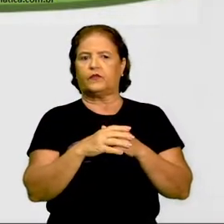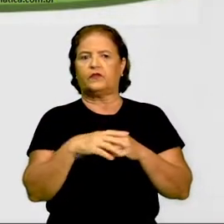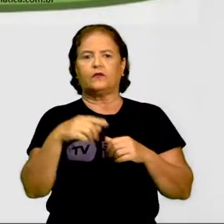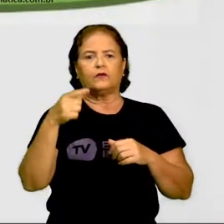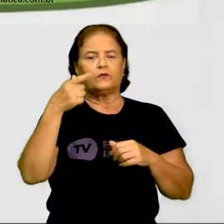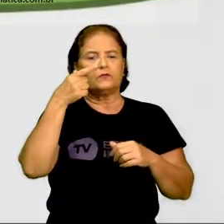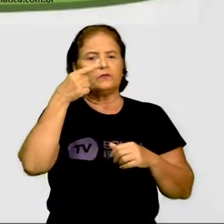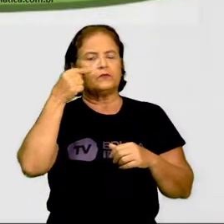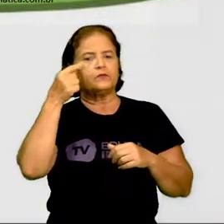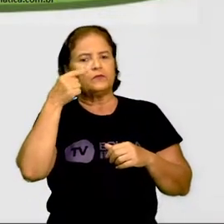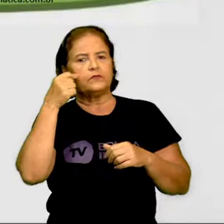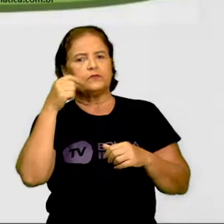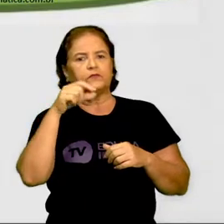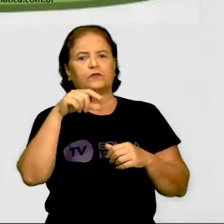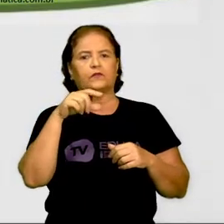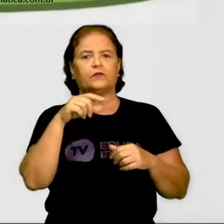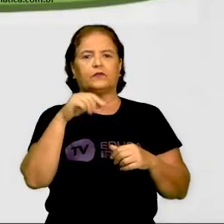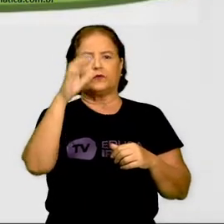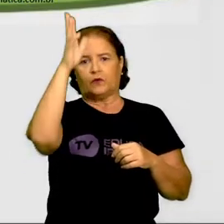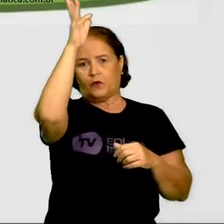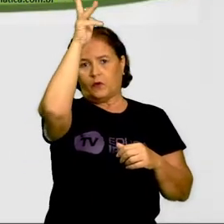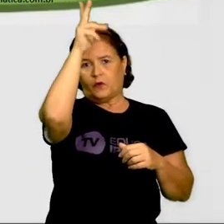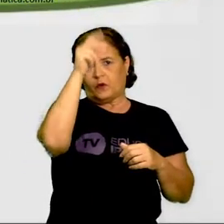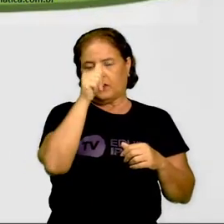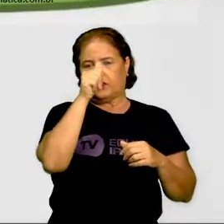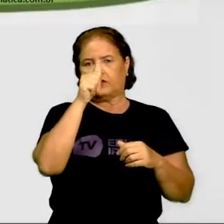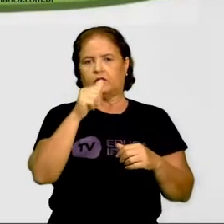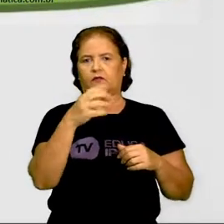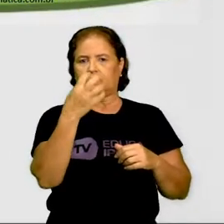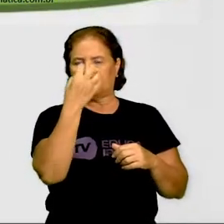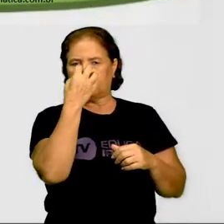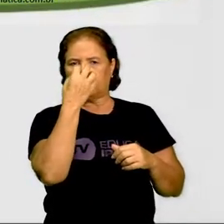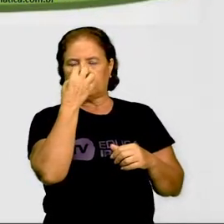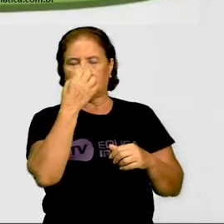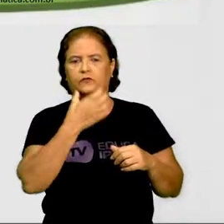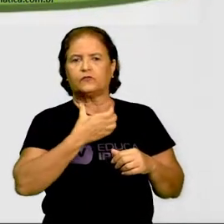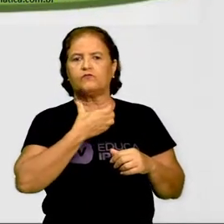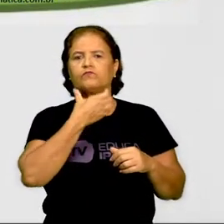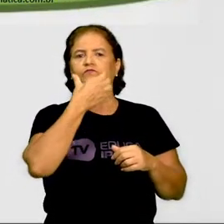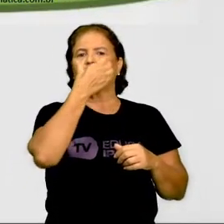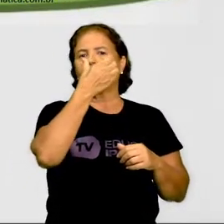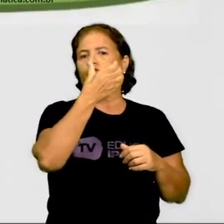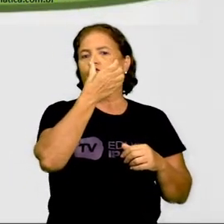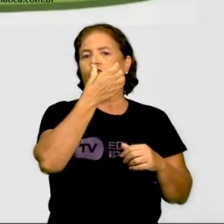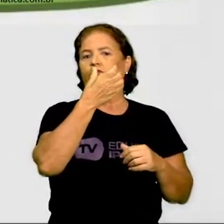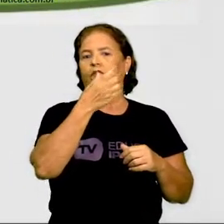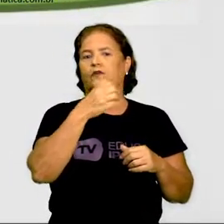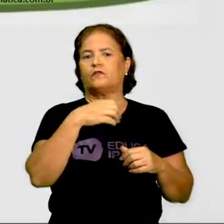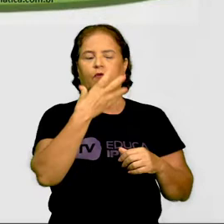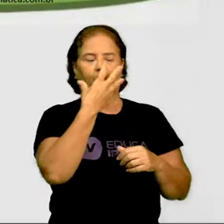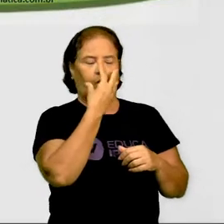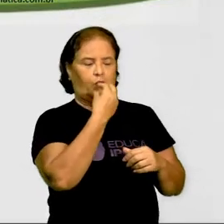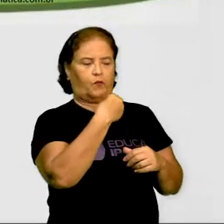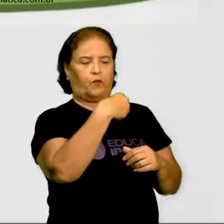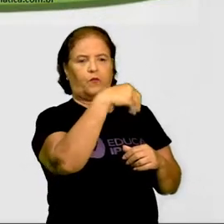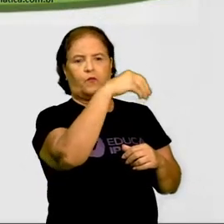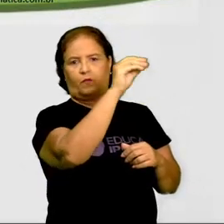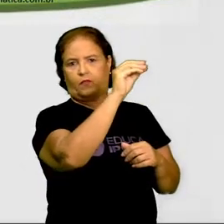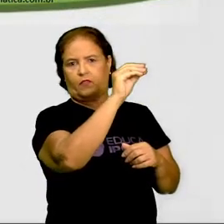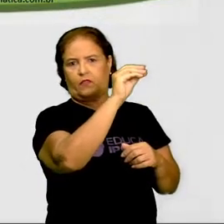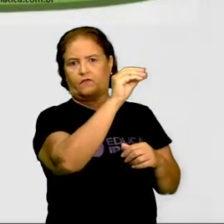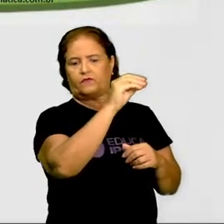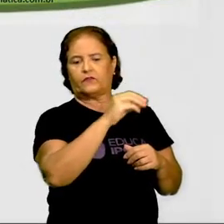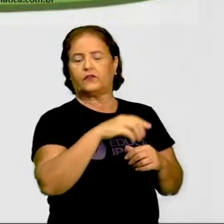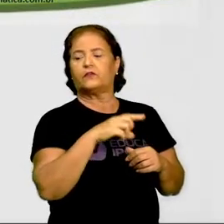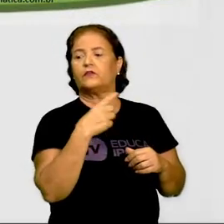rato, uma galinha, um cachorro, uma girafa e um elefante.